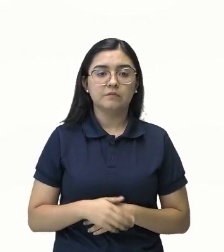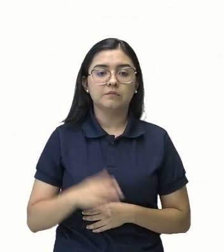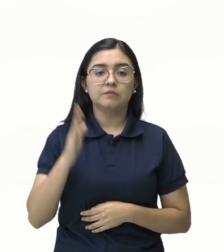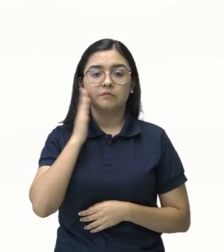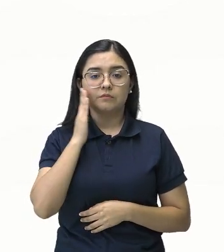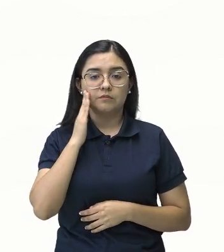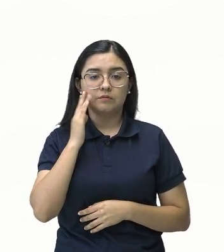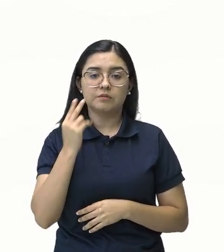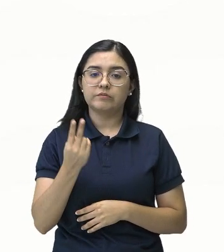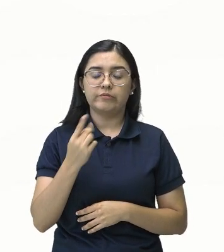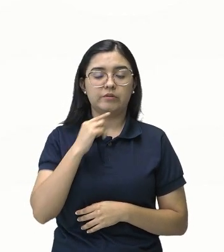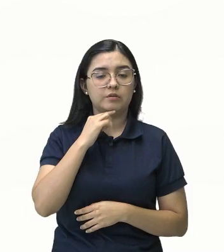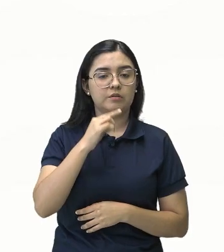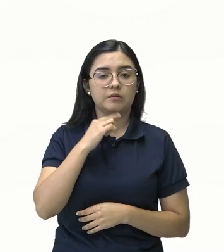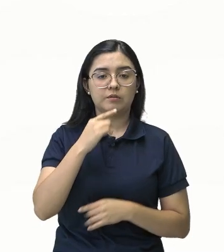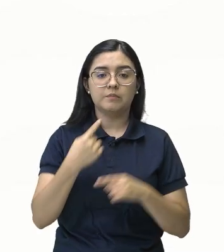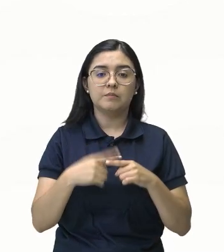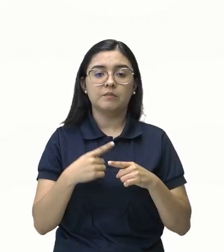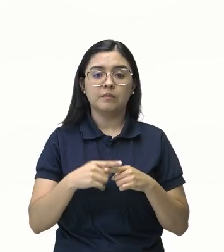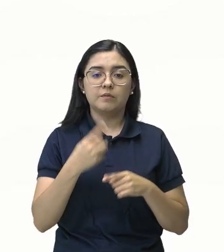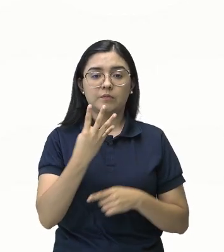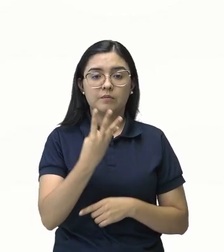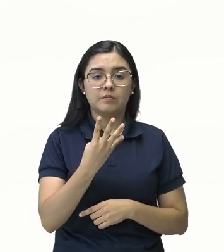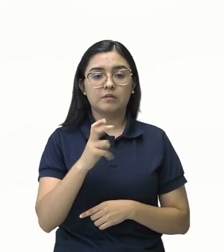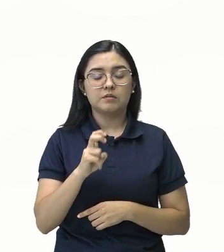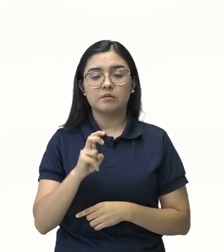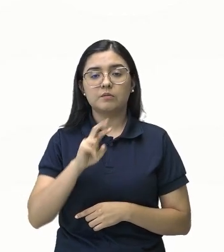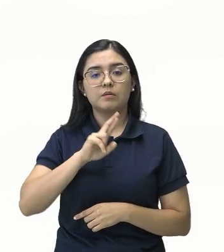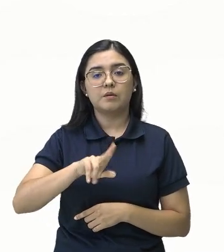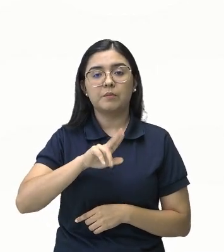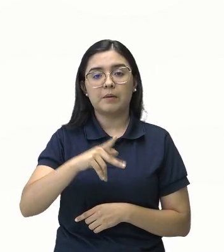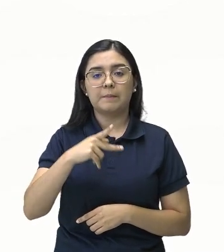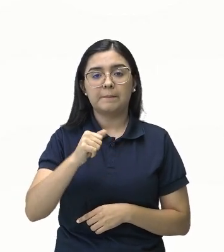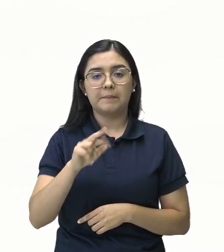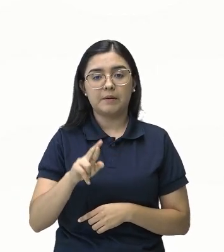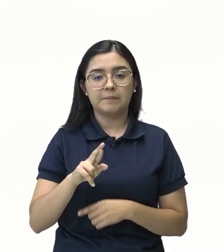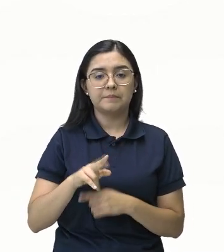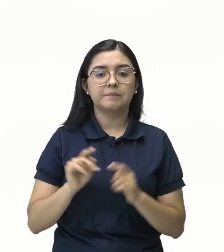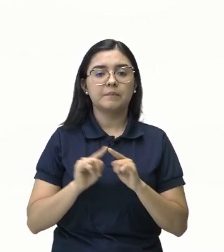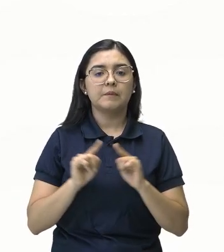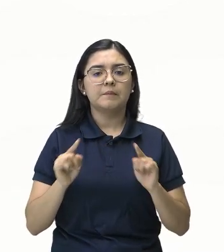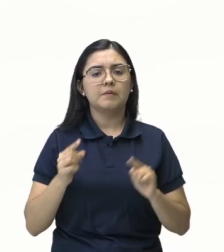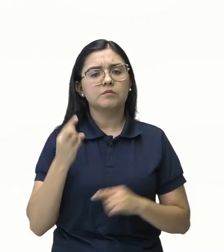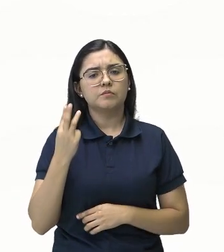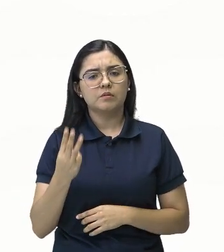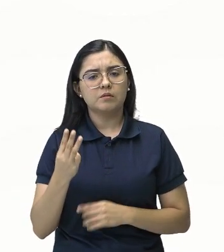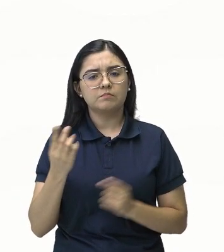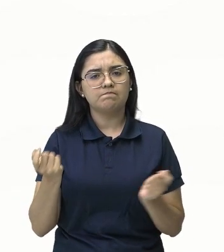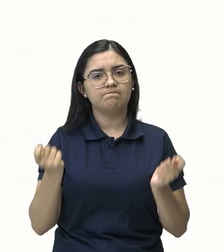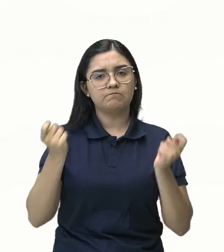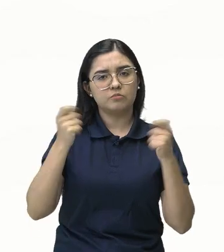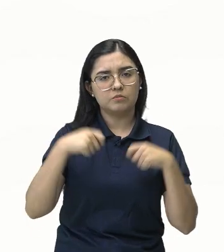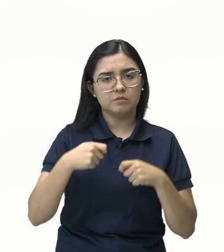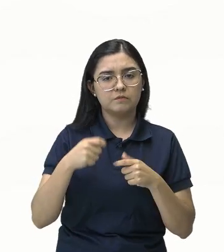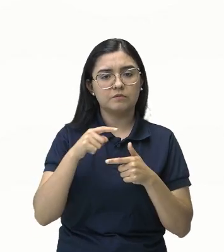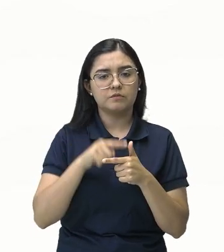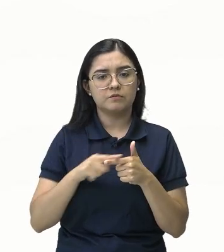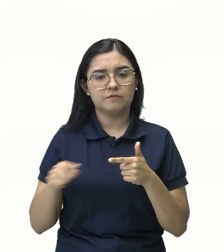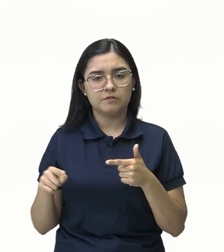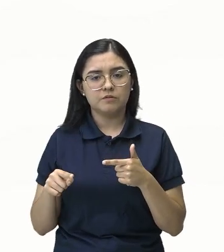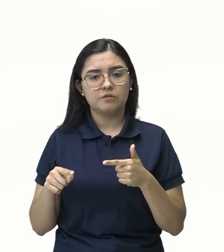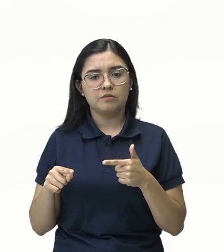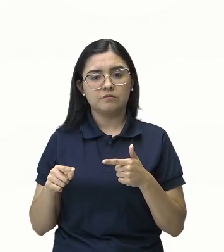que o 2 não pode ser porque o 45 não é par. Mas e o 3? Será que eu posso dividir os 2